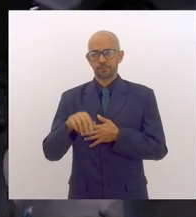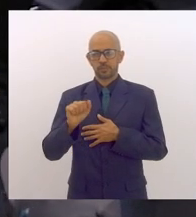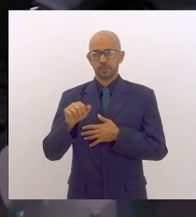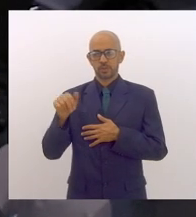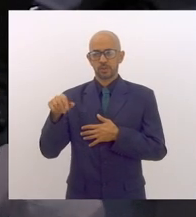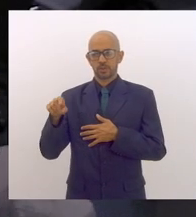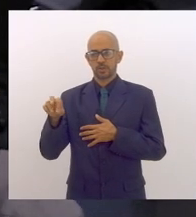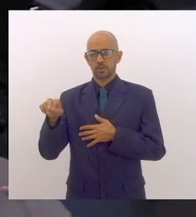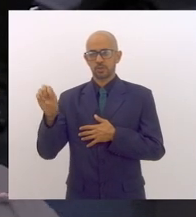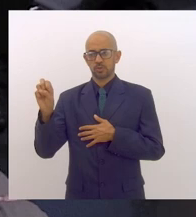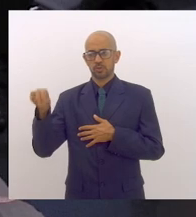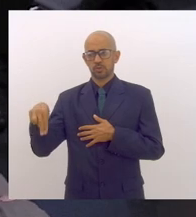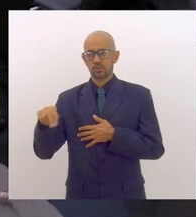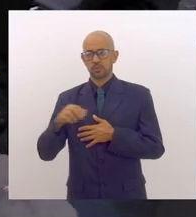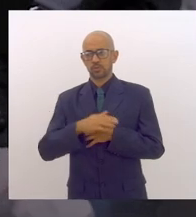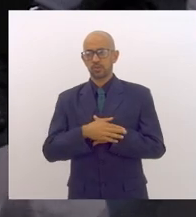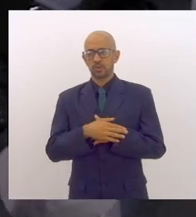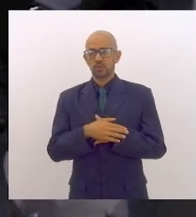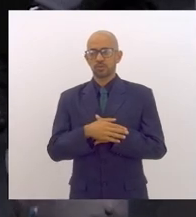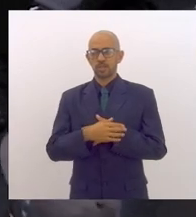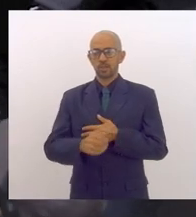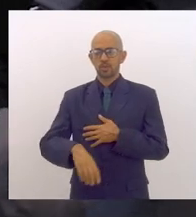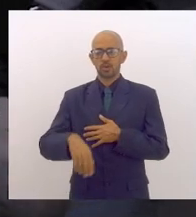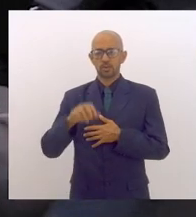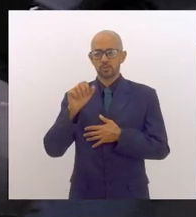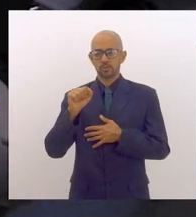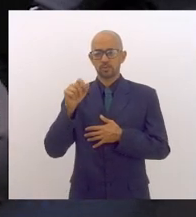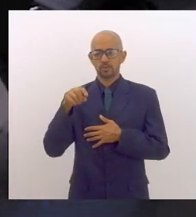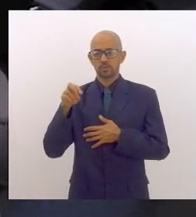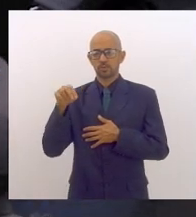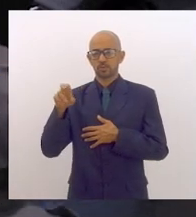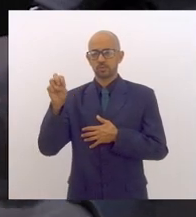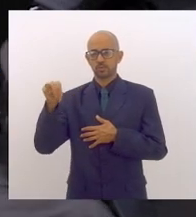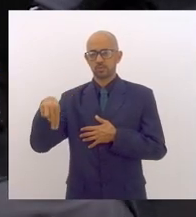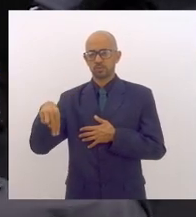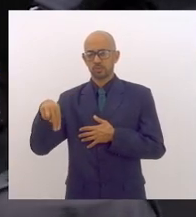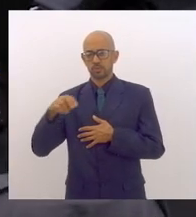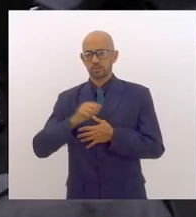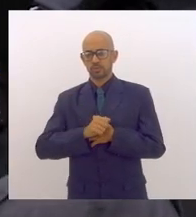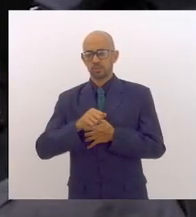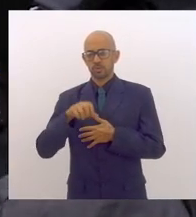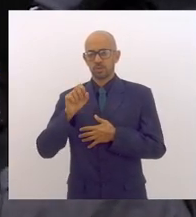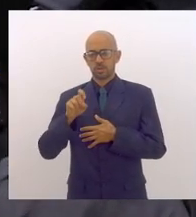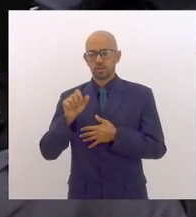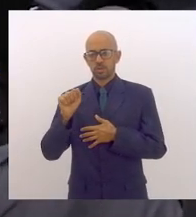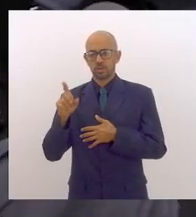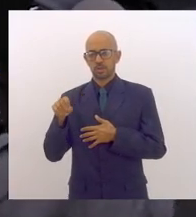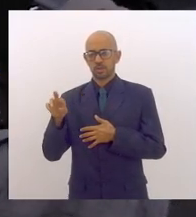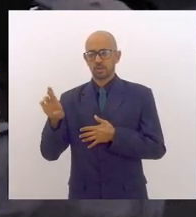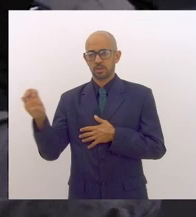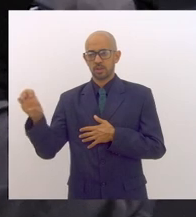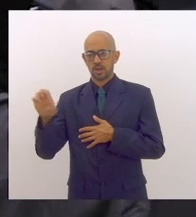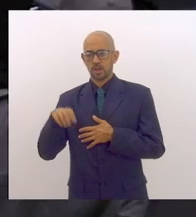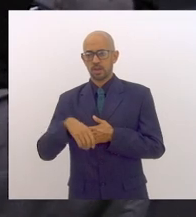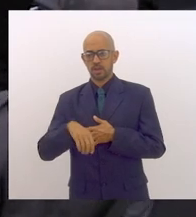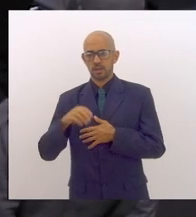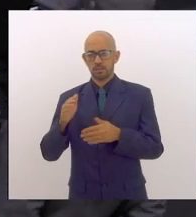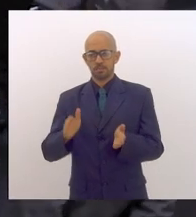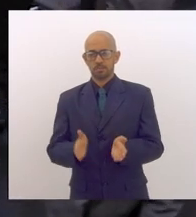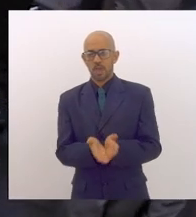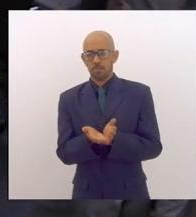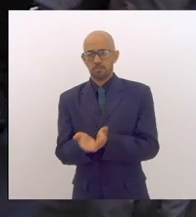Anderson Alexandre, deputado Anderson Moraes, deputado André Correia, deputado